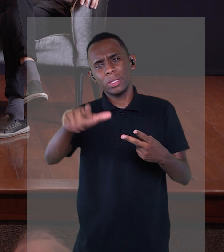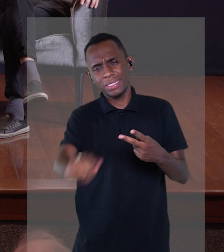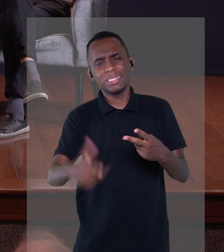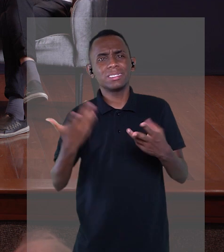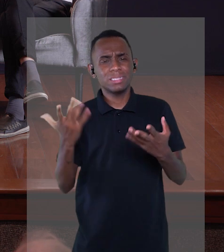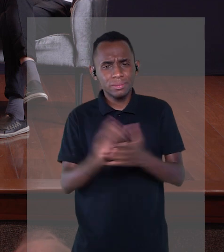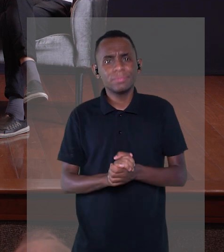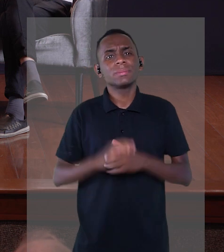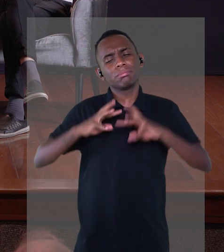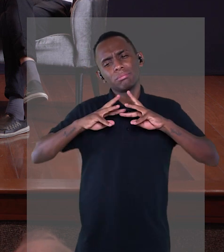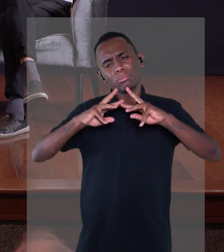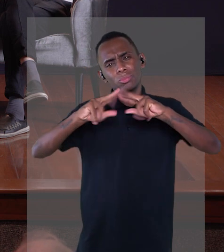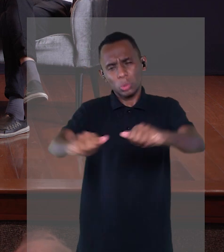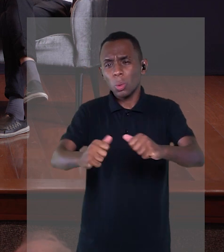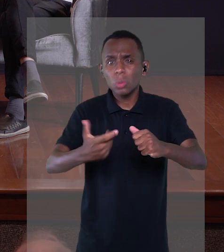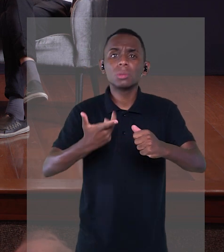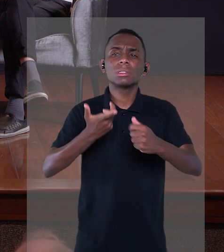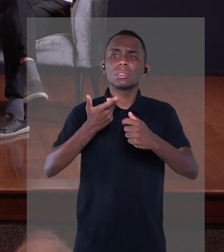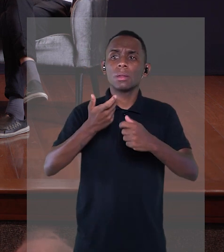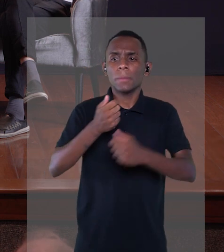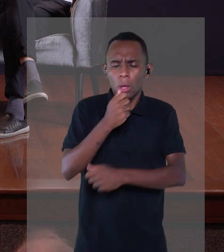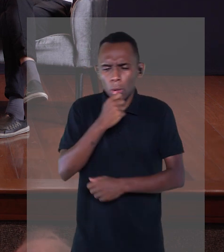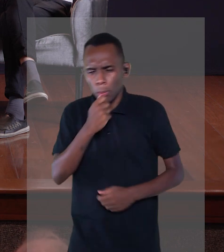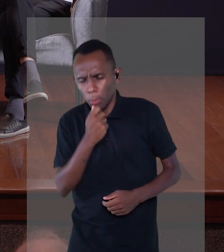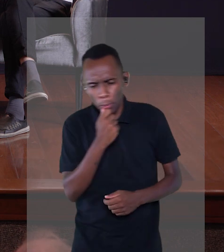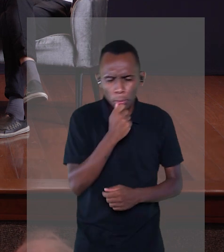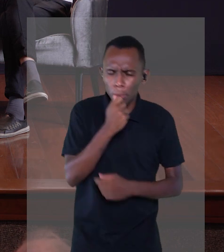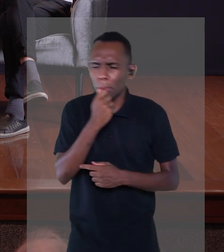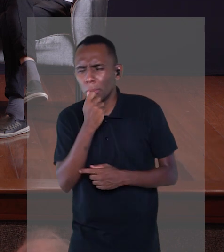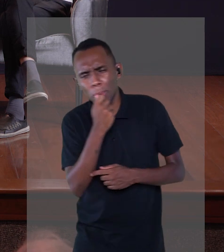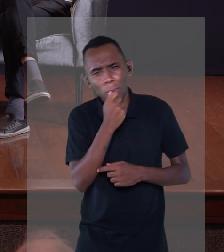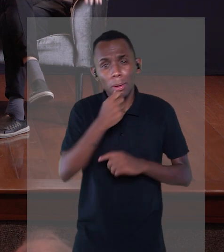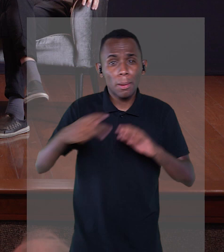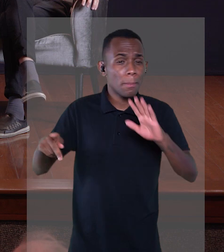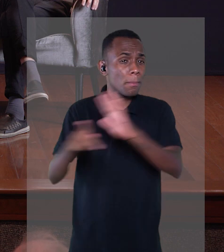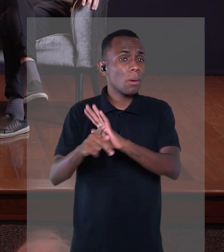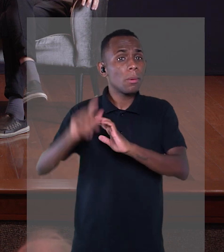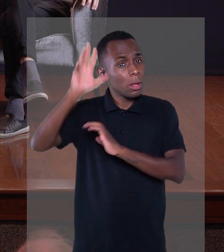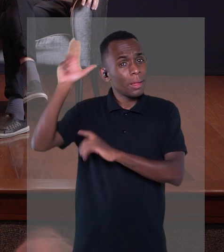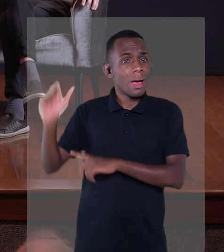também. O Ondiá que fez lá um assobio, né? Uma coisa a música angolana.